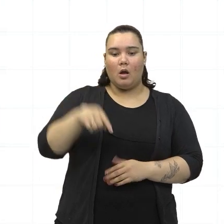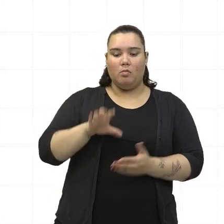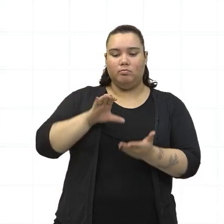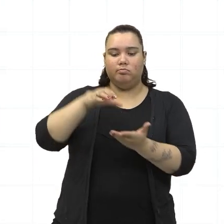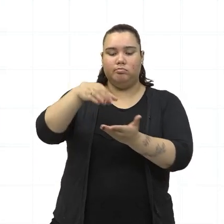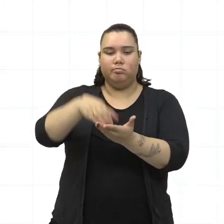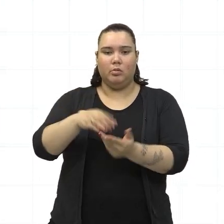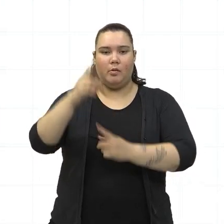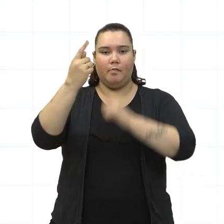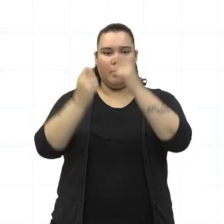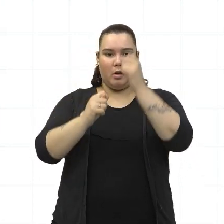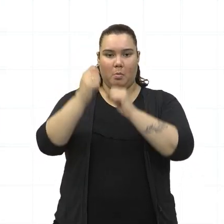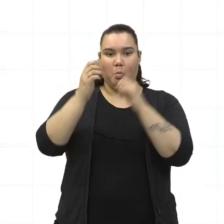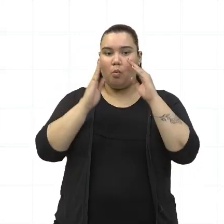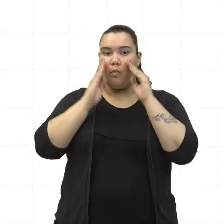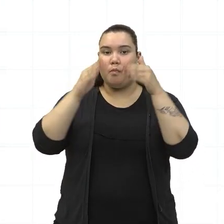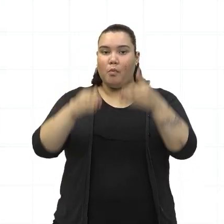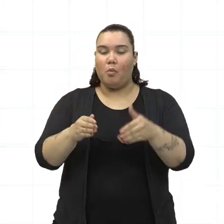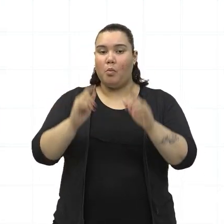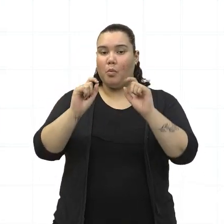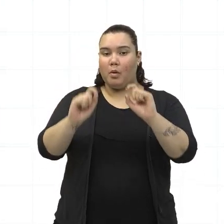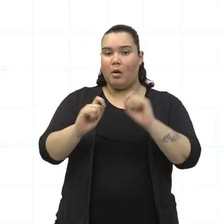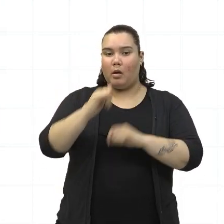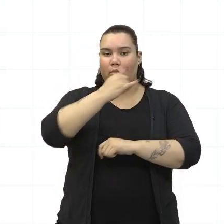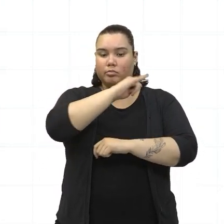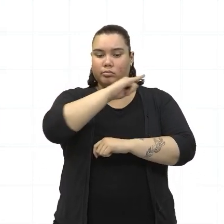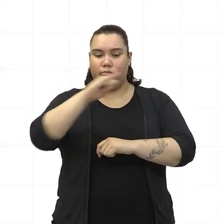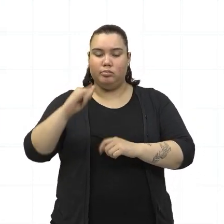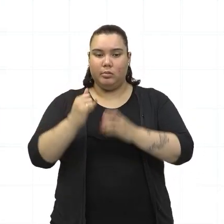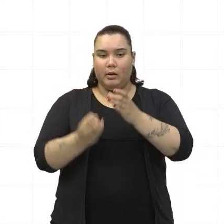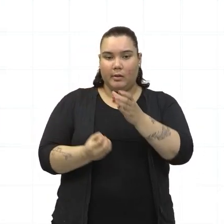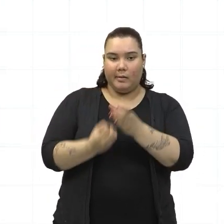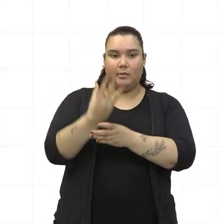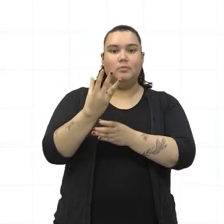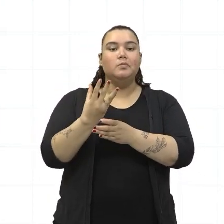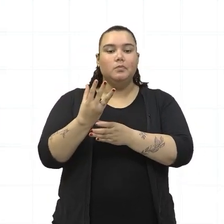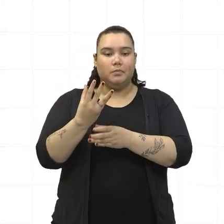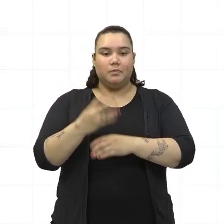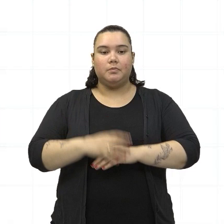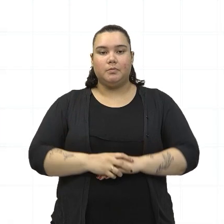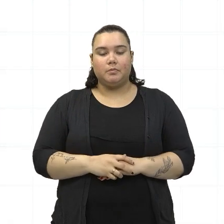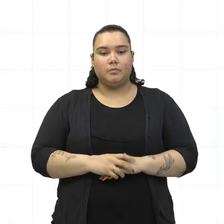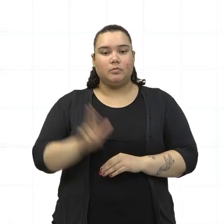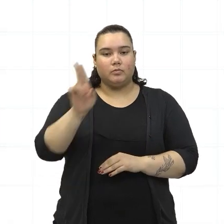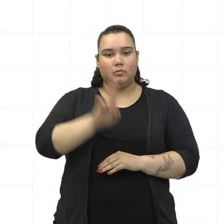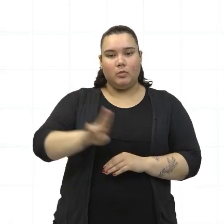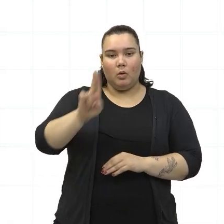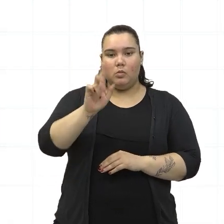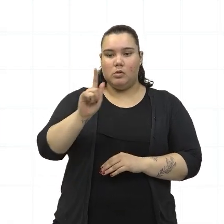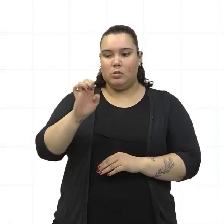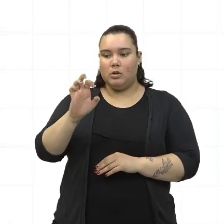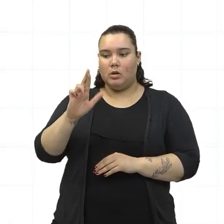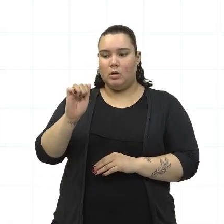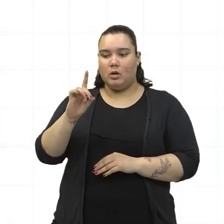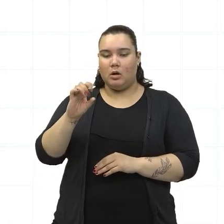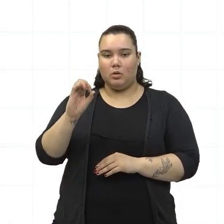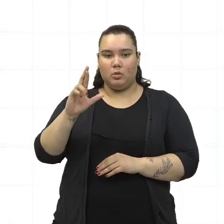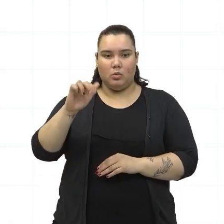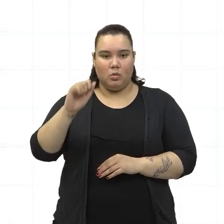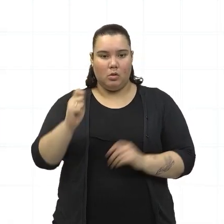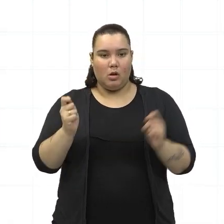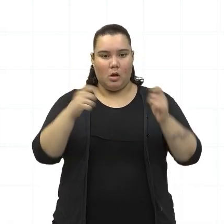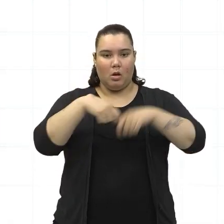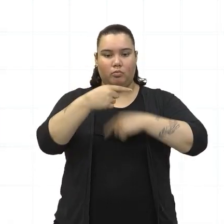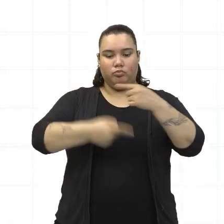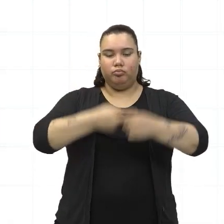instalações industriais designadas para a geração de energia elétrica. Utilizam geradores que são capazes de